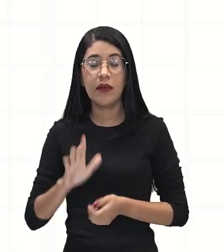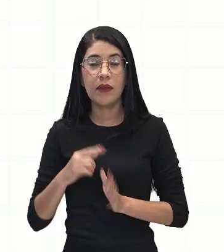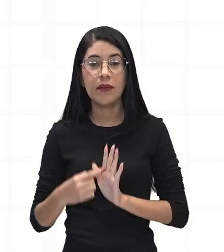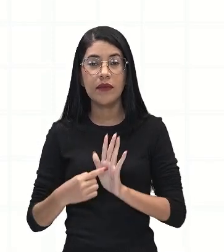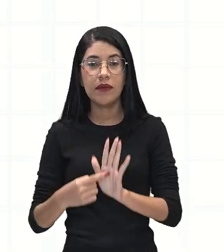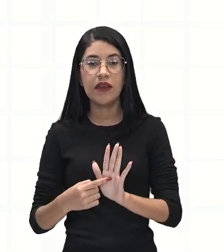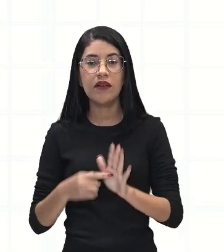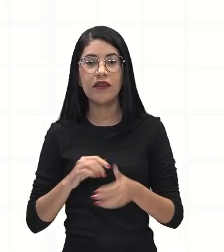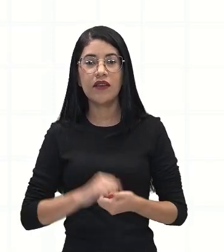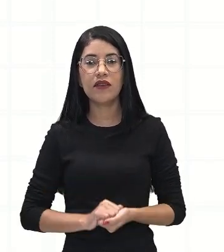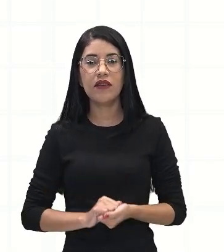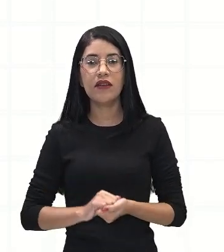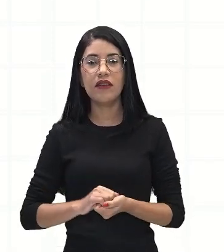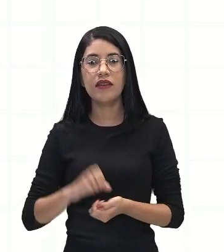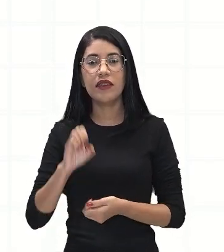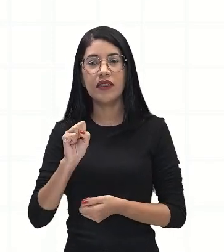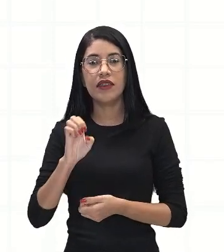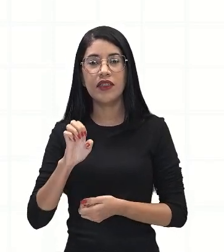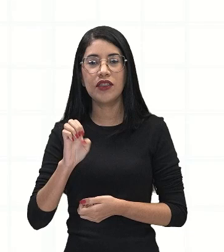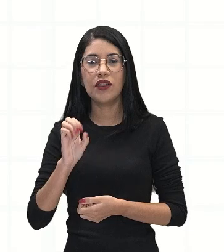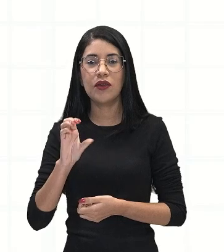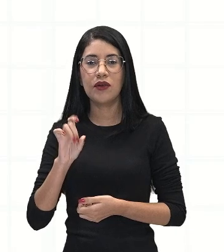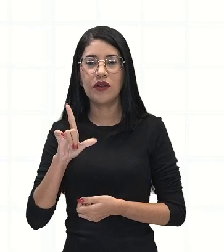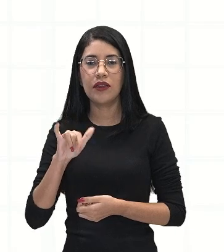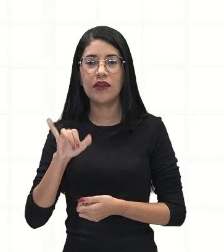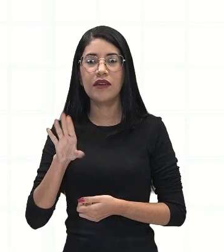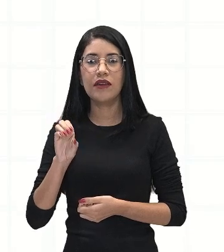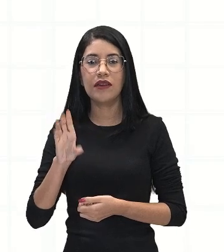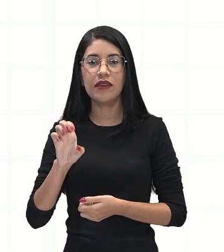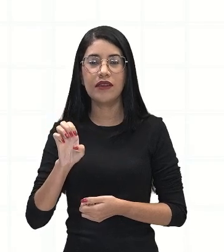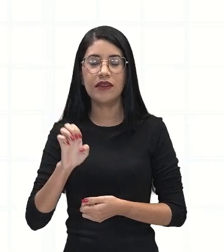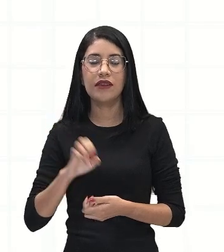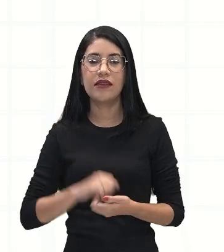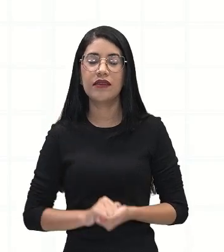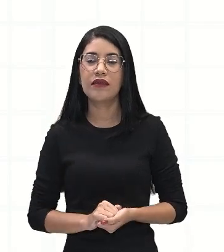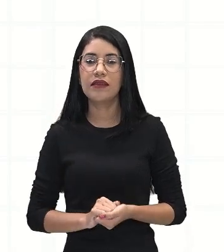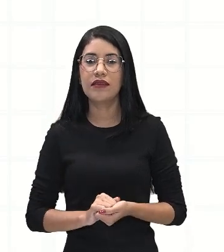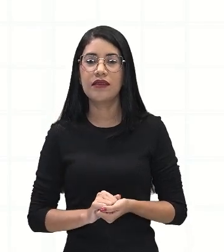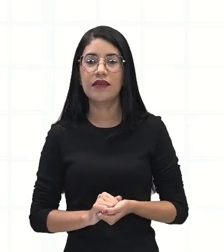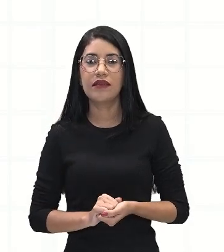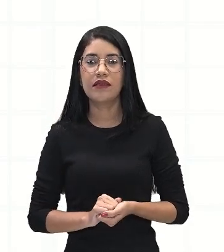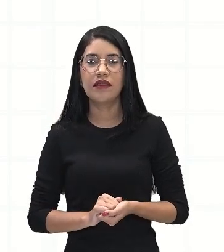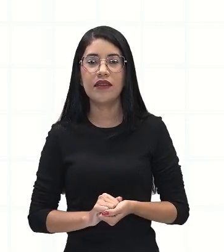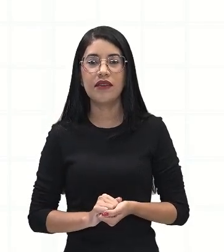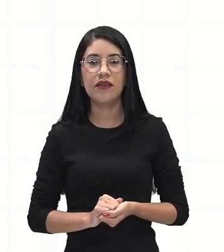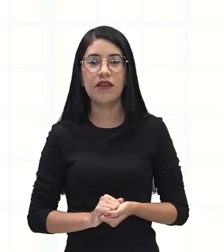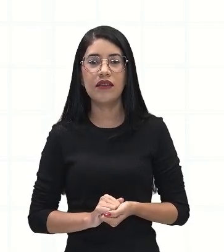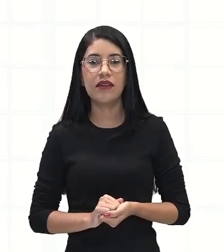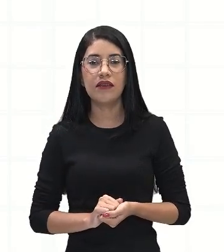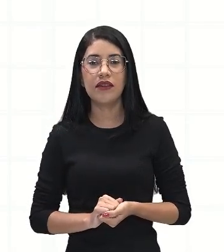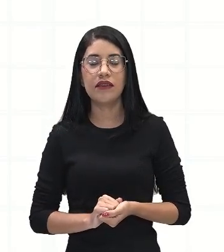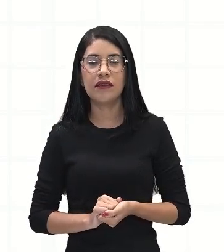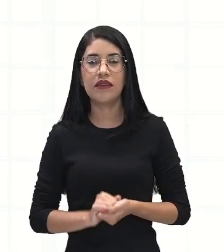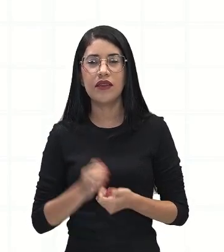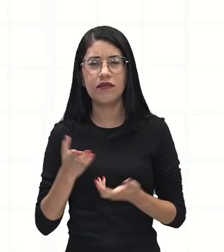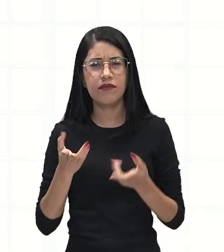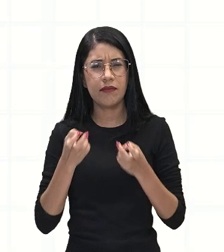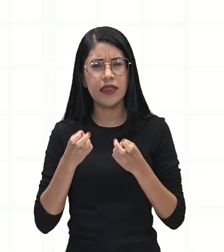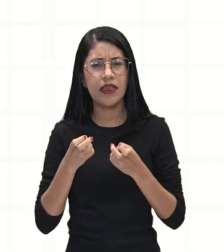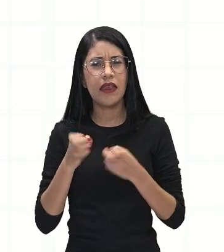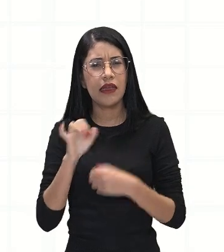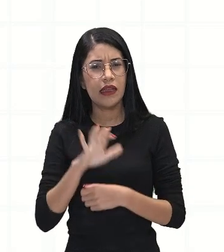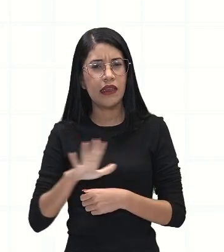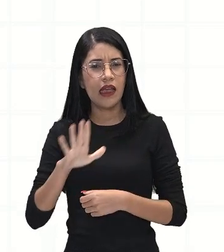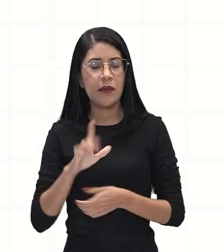ver da escoliose. Bem, vocês notaram que na visão lateral, a nossa